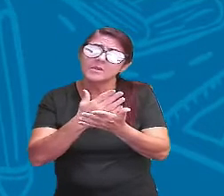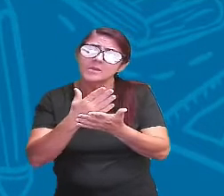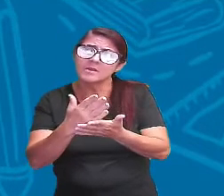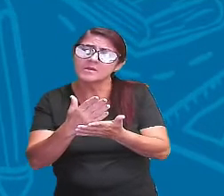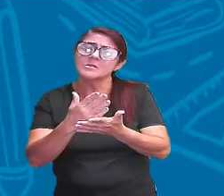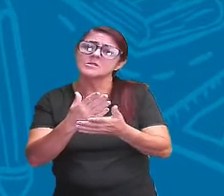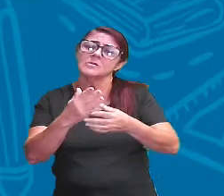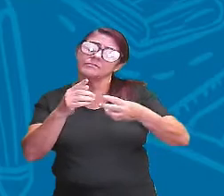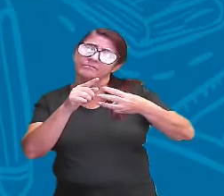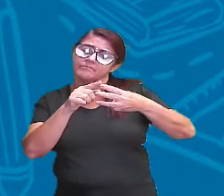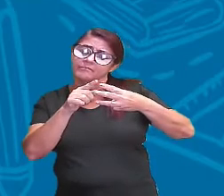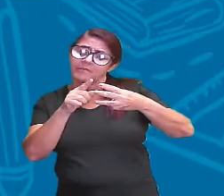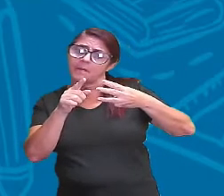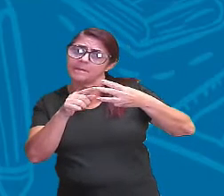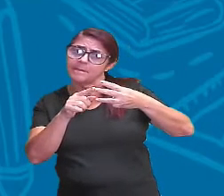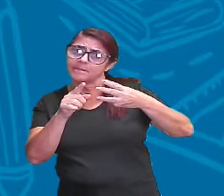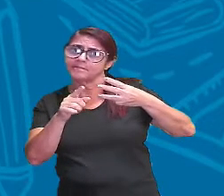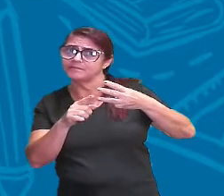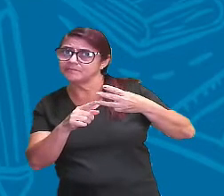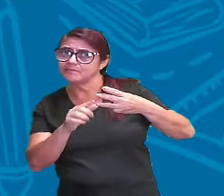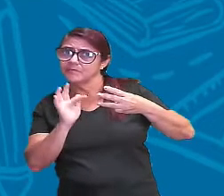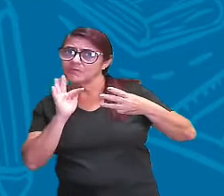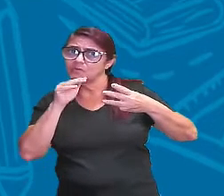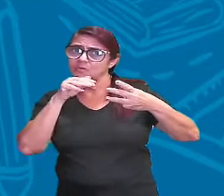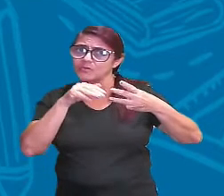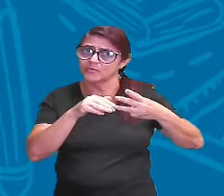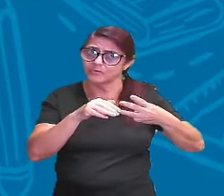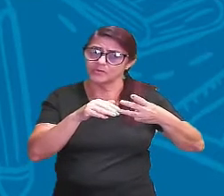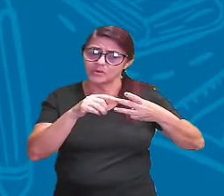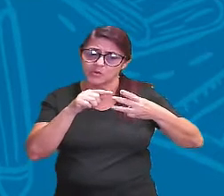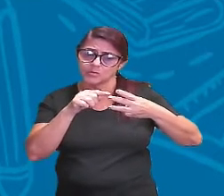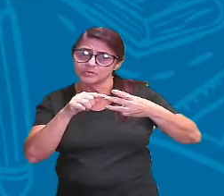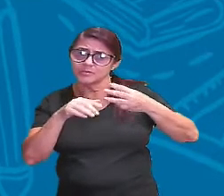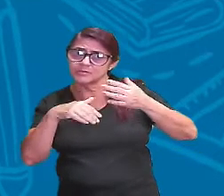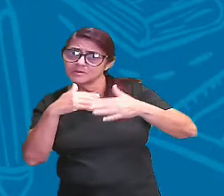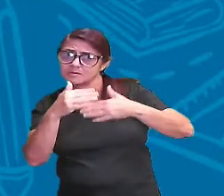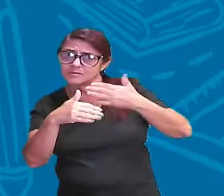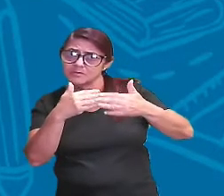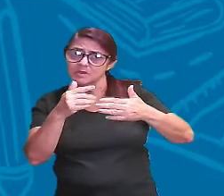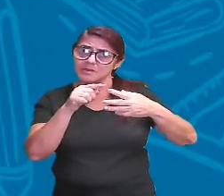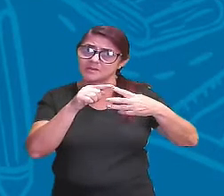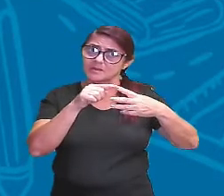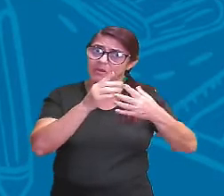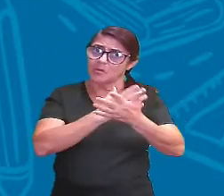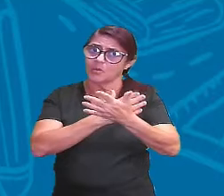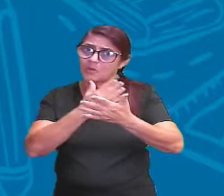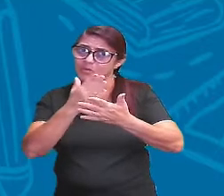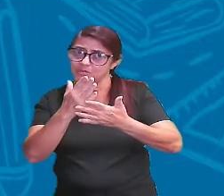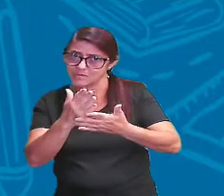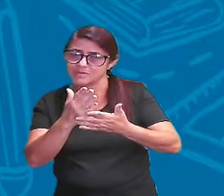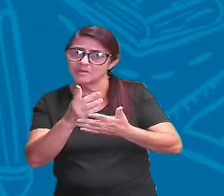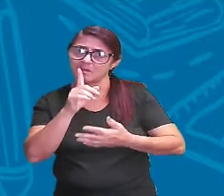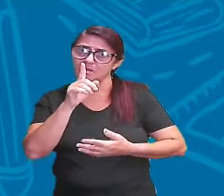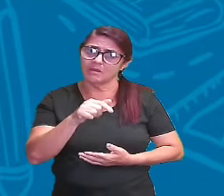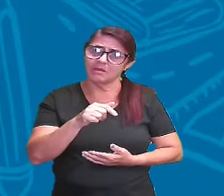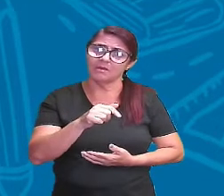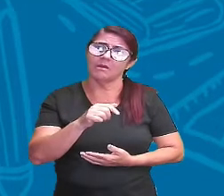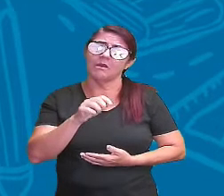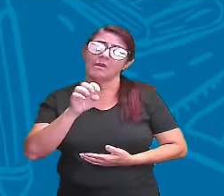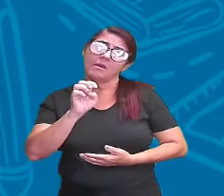ter o meio e o fim da história. Então, o que a gente falou que precisa de um início, de um meio e de um fim é o